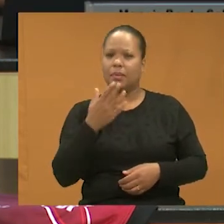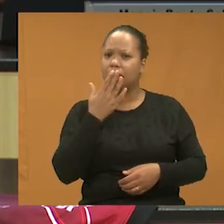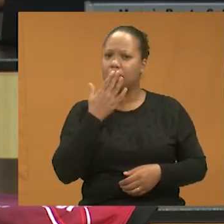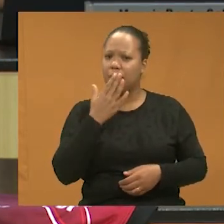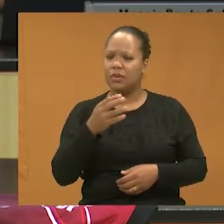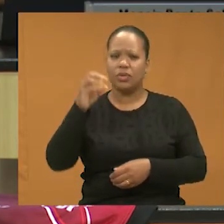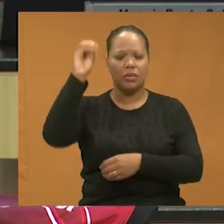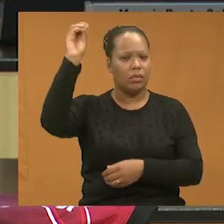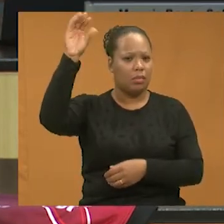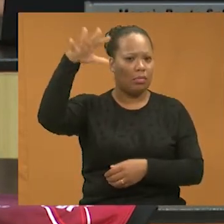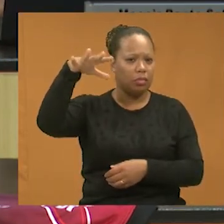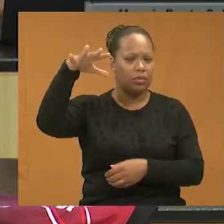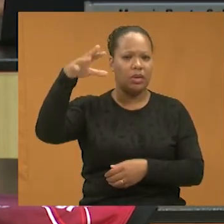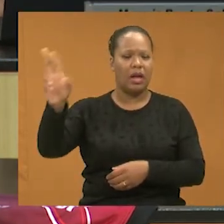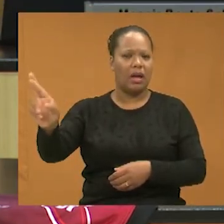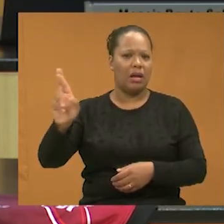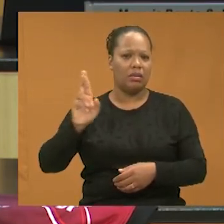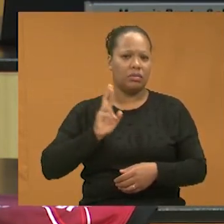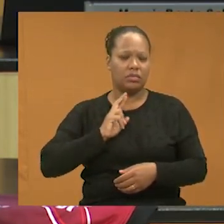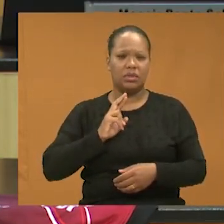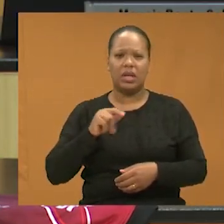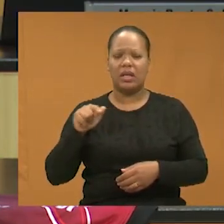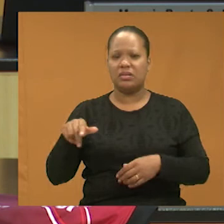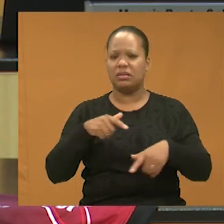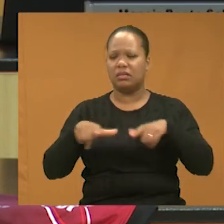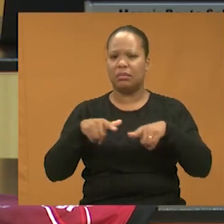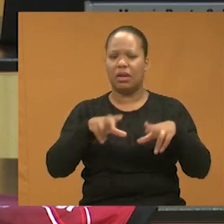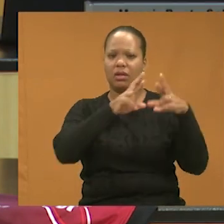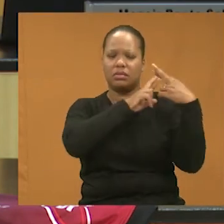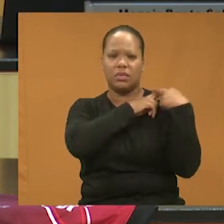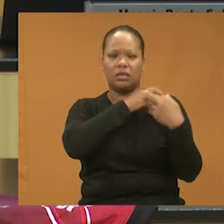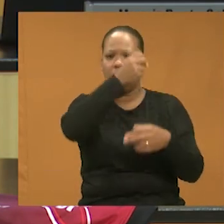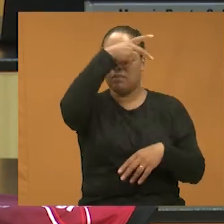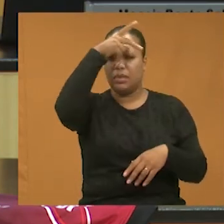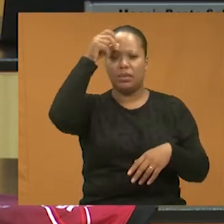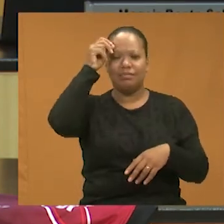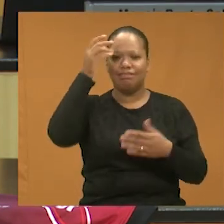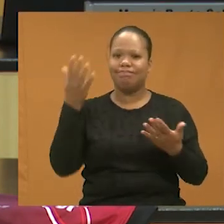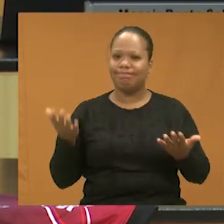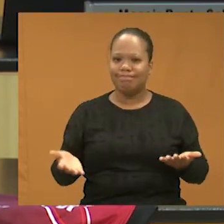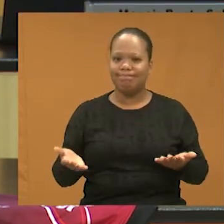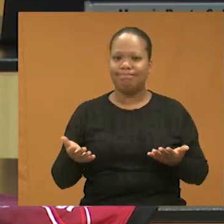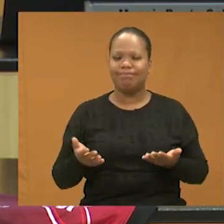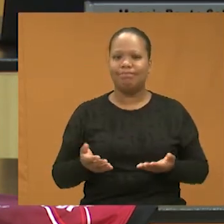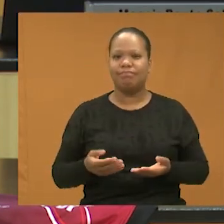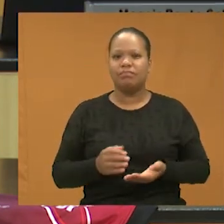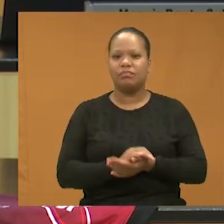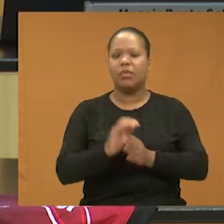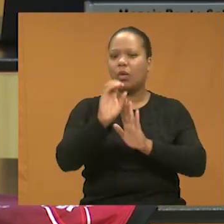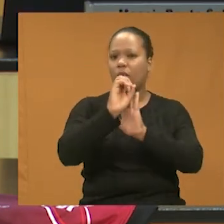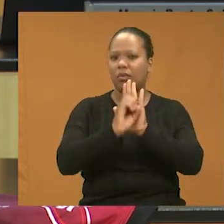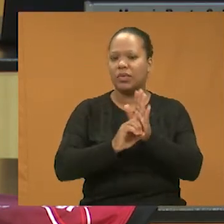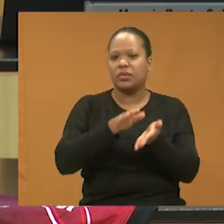a sua iluminação, mas a resposta foi de que esse serviço é de responsabilidade da Prefeitura. Assim, vários ofícios foram enviados